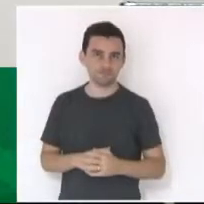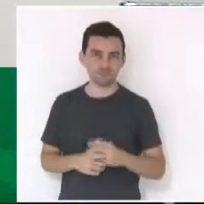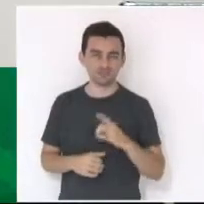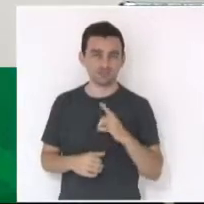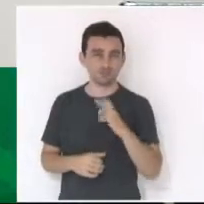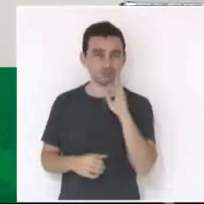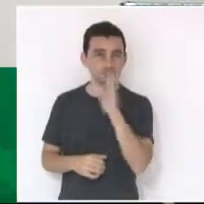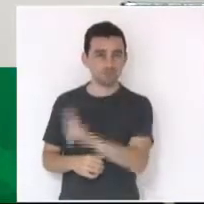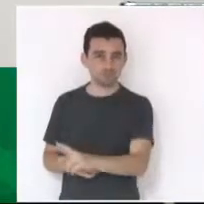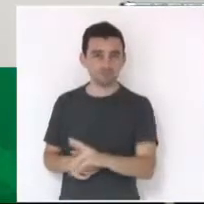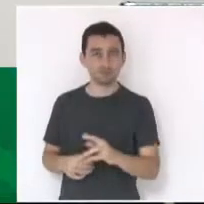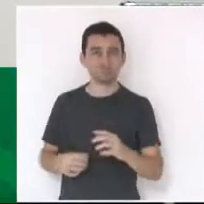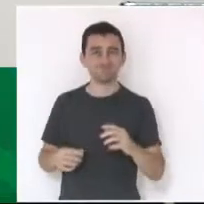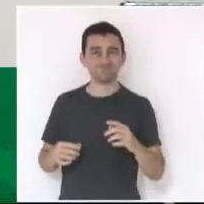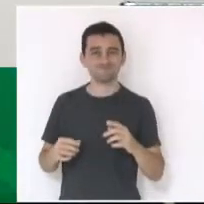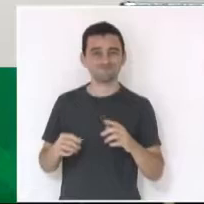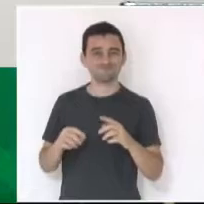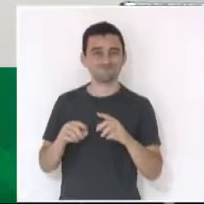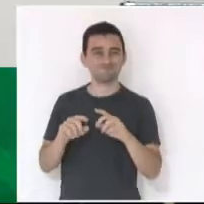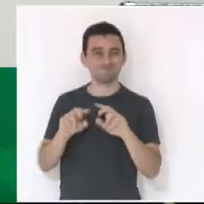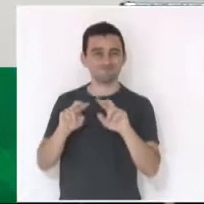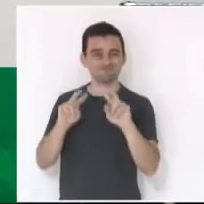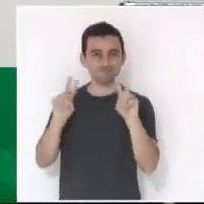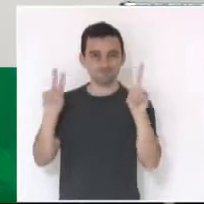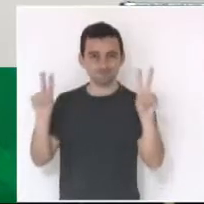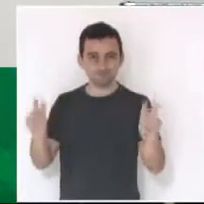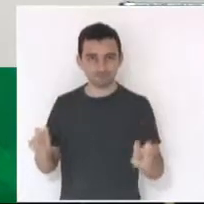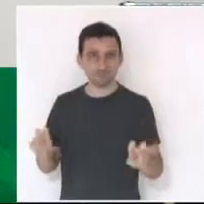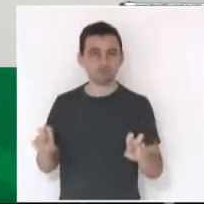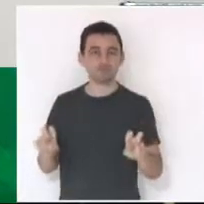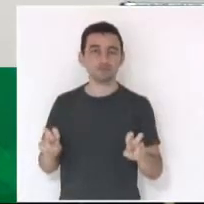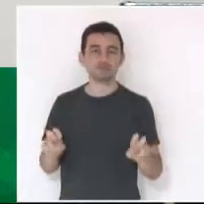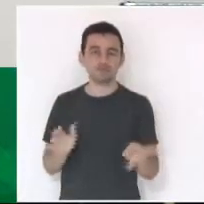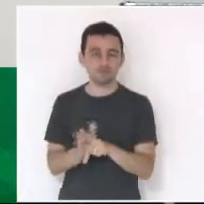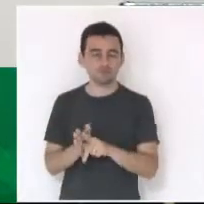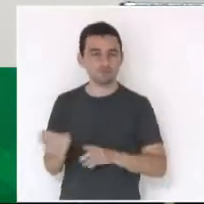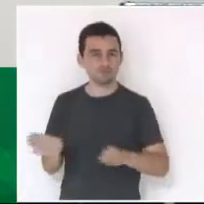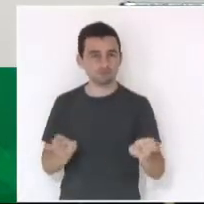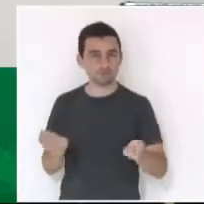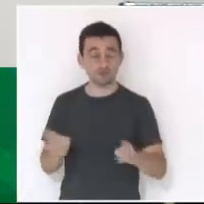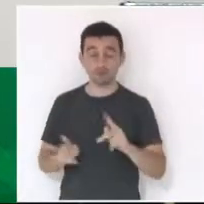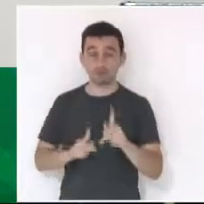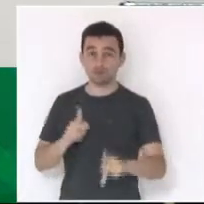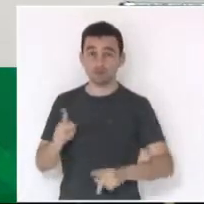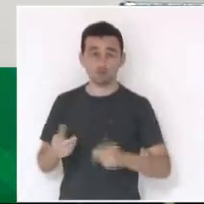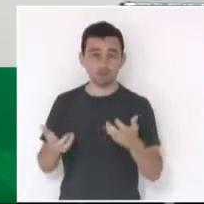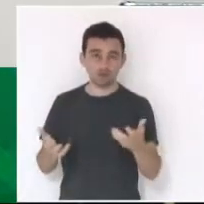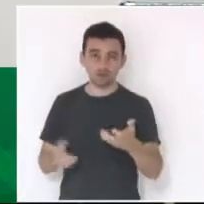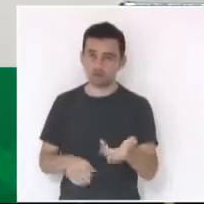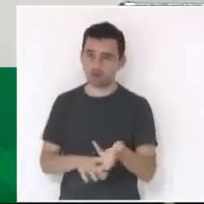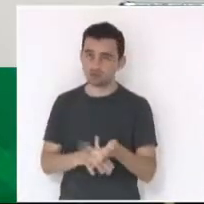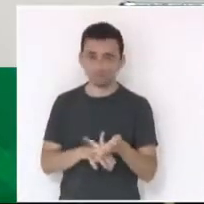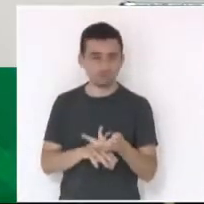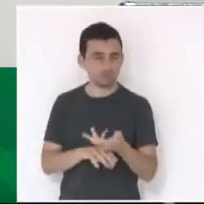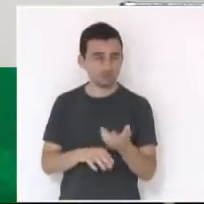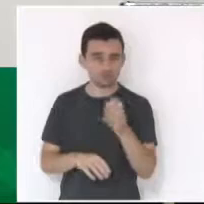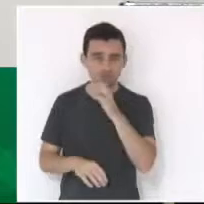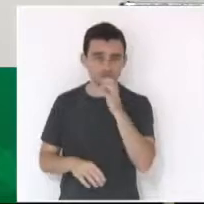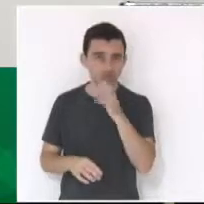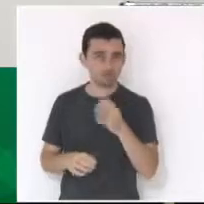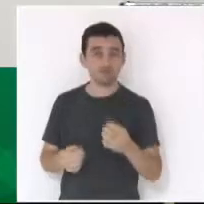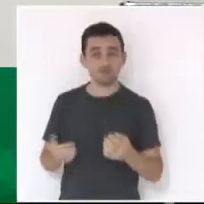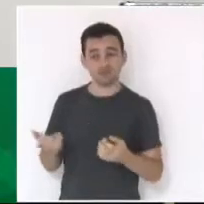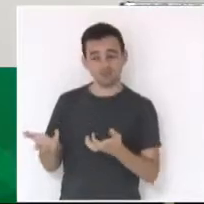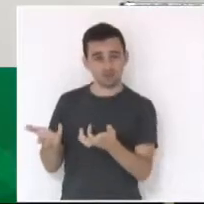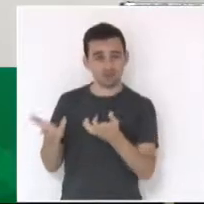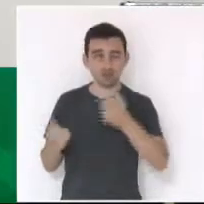da contemporaneidade a população tem pressa a população sonha com o país com distribuição de